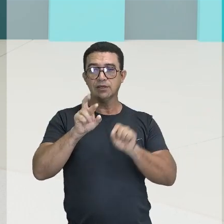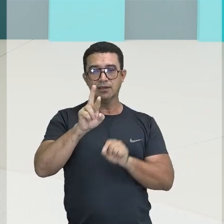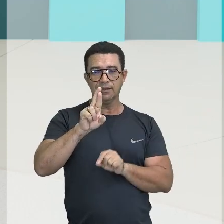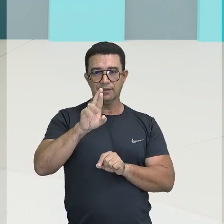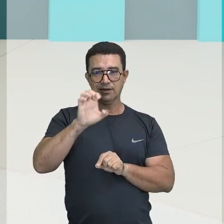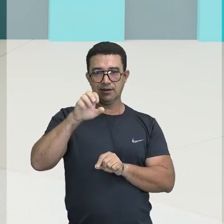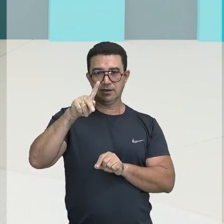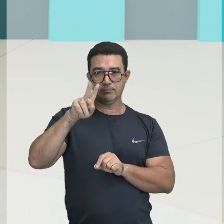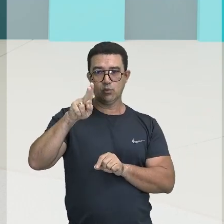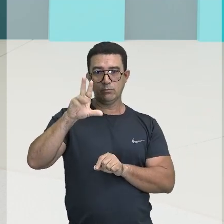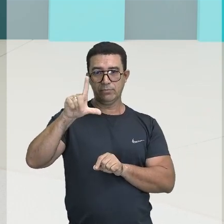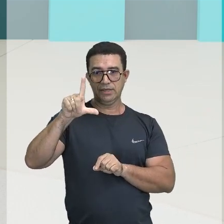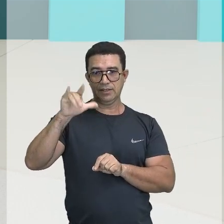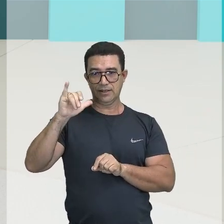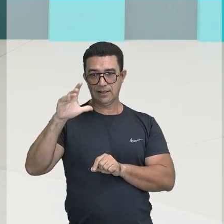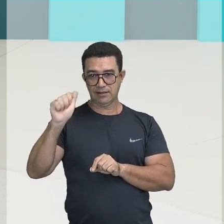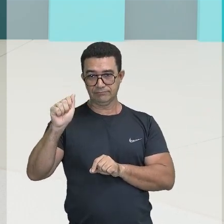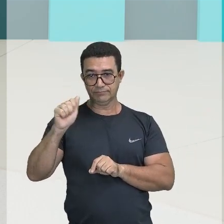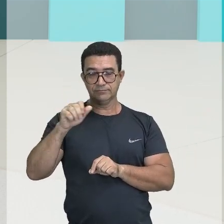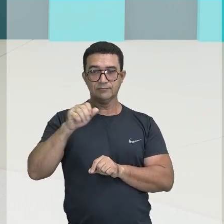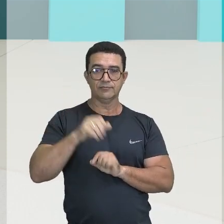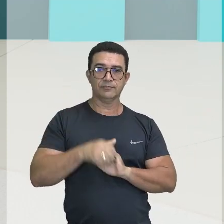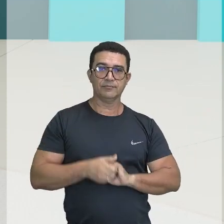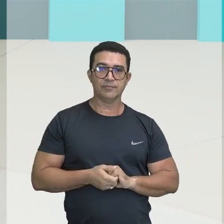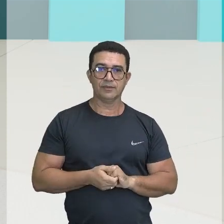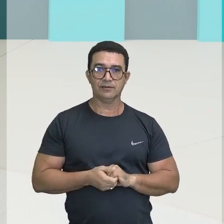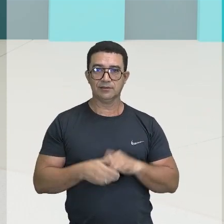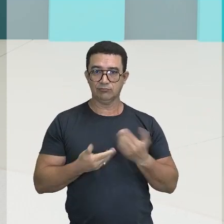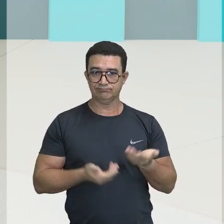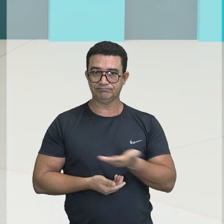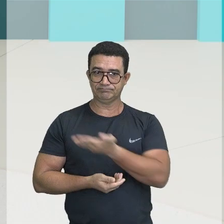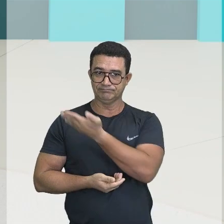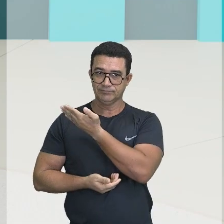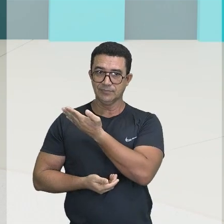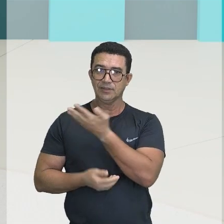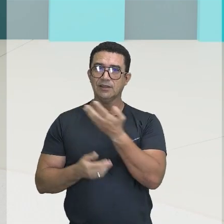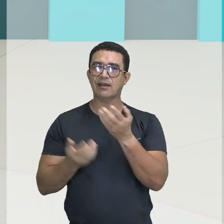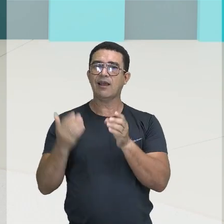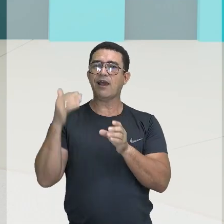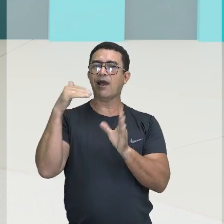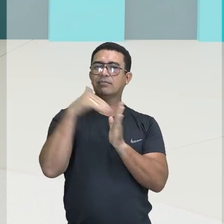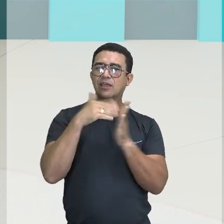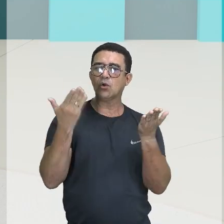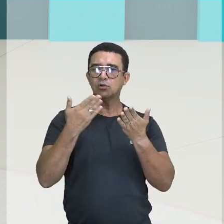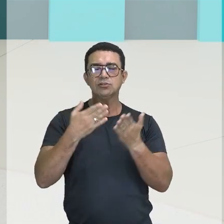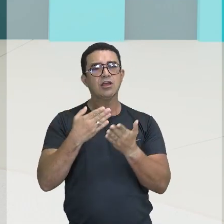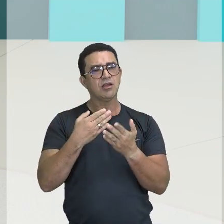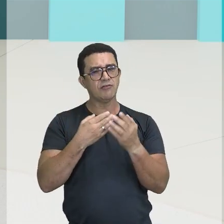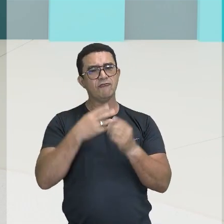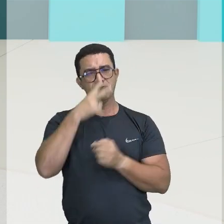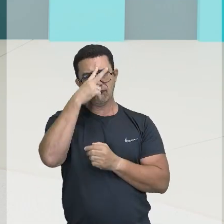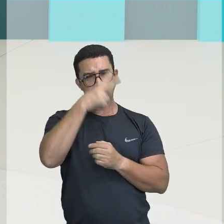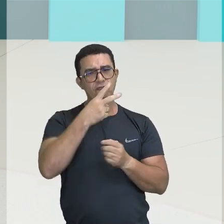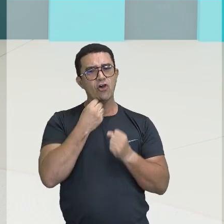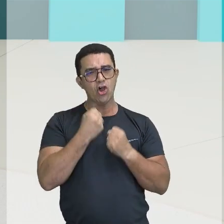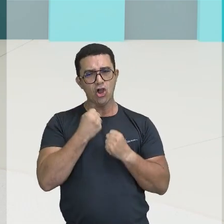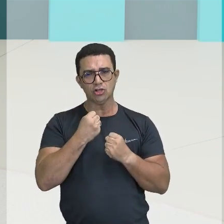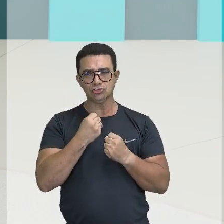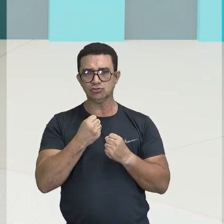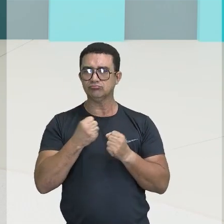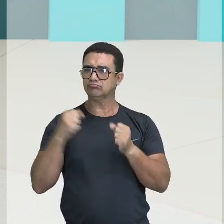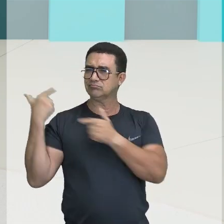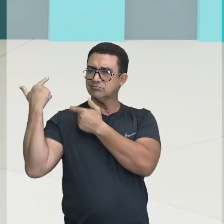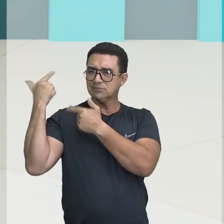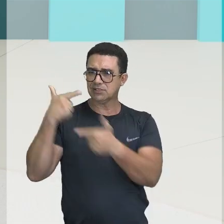de 1960, e até hoje continua sendo uma forte tradição local. E como